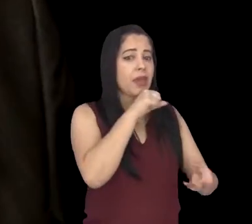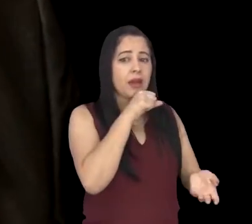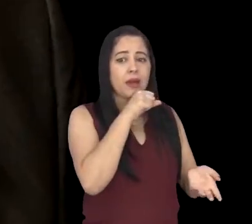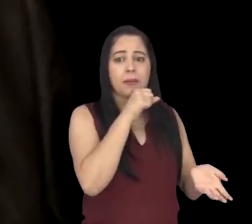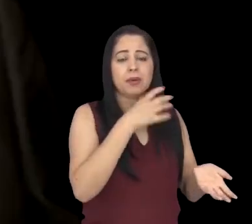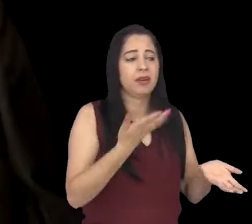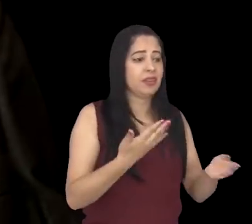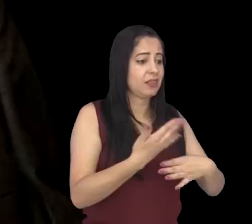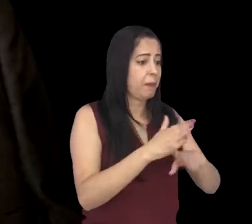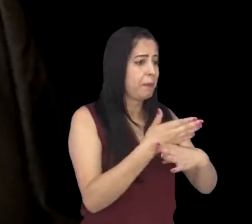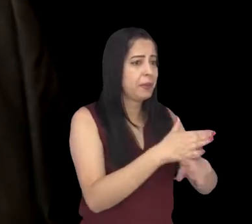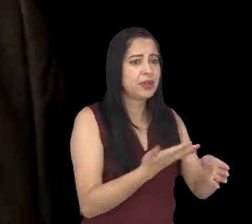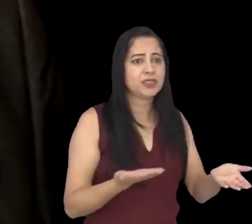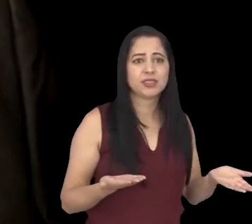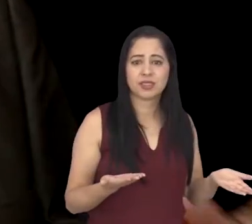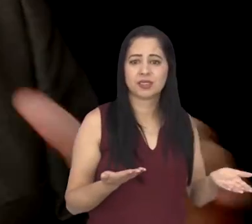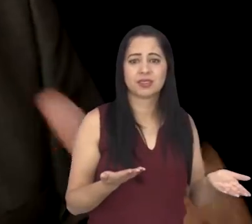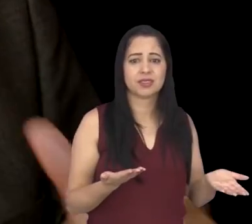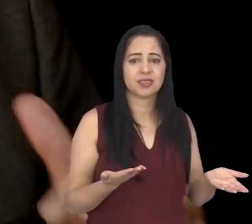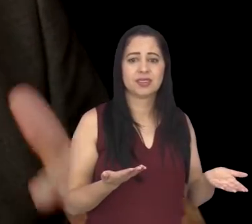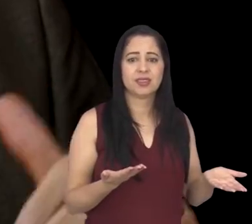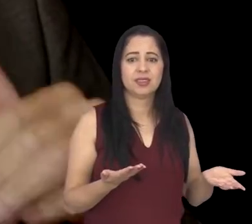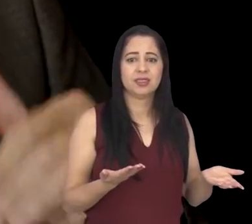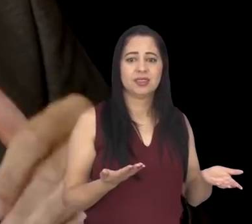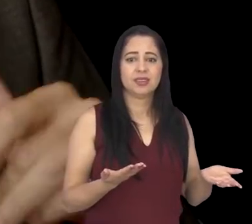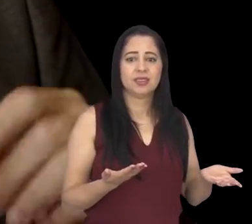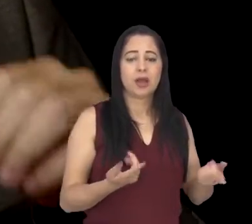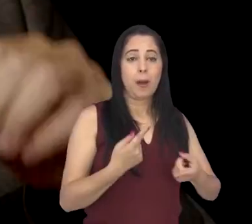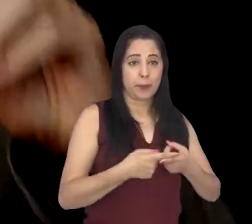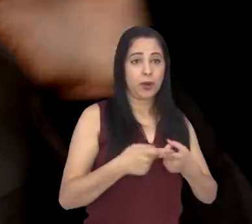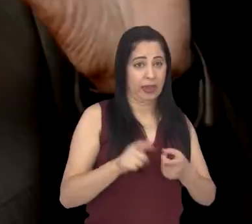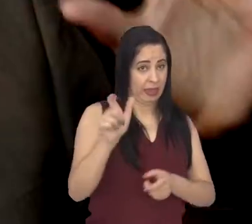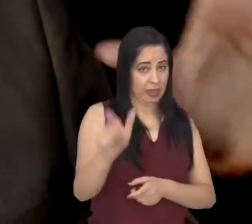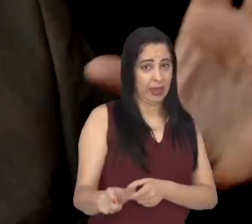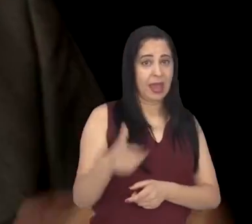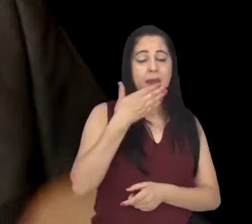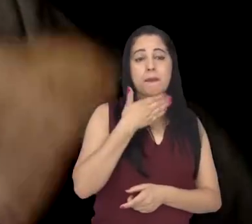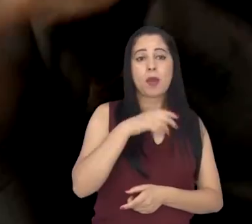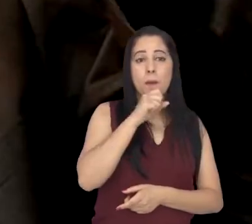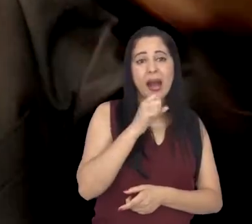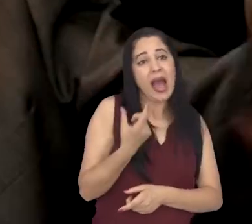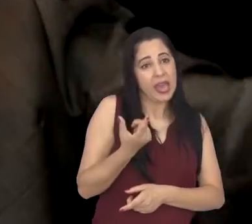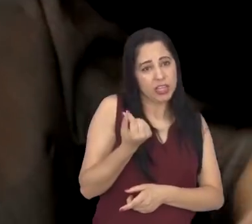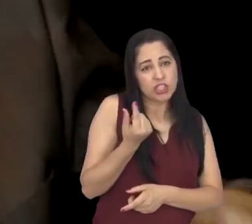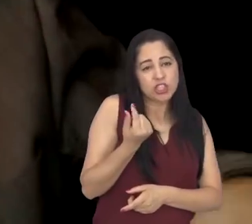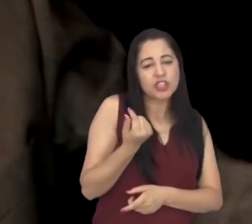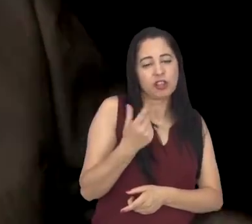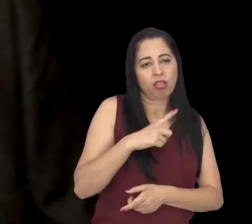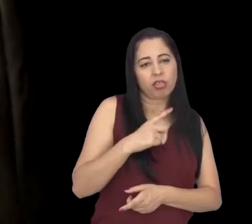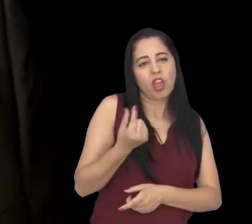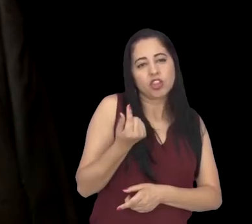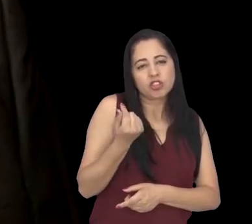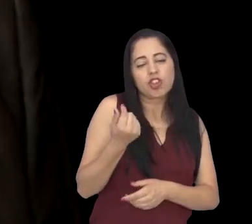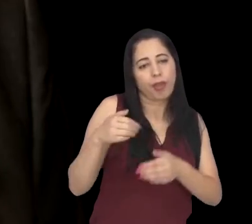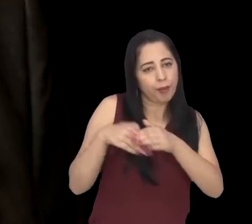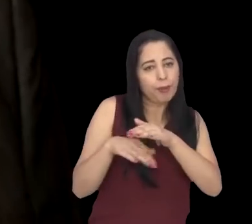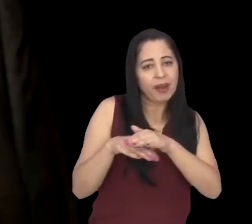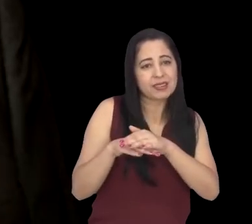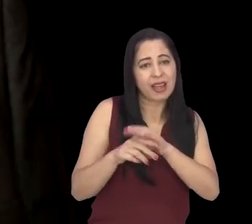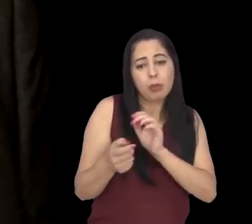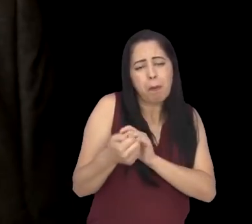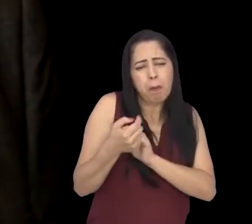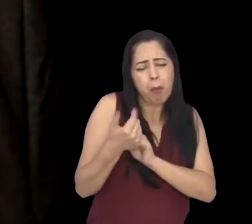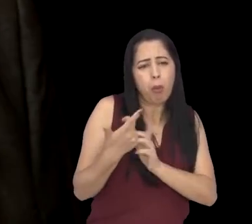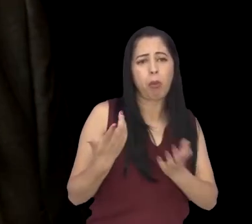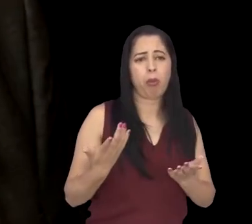uma perdida, grana, né? Porque o papai tinha deixado uma graninha lá, ela tinha umas joias lá que ela vendia. E aí, eu